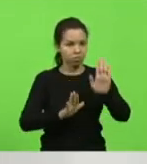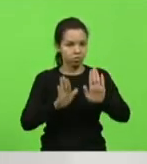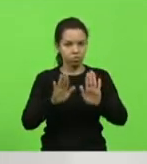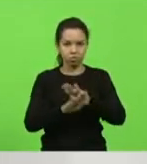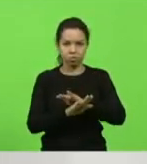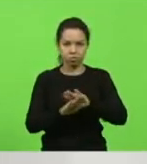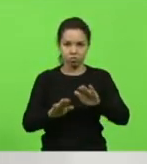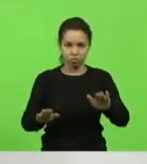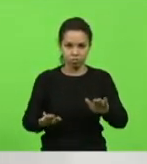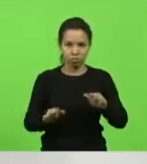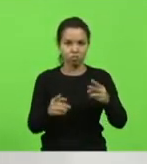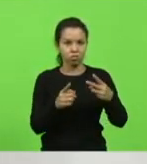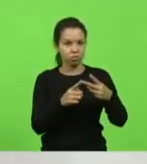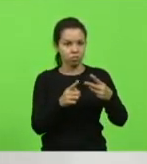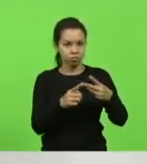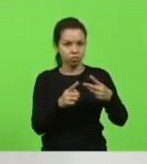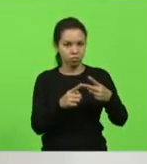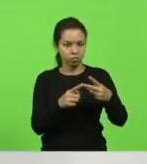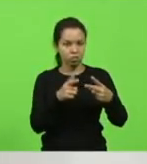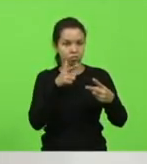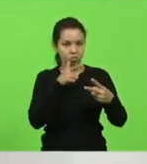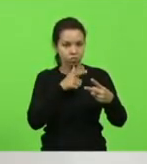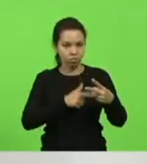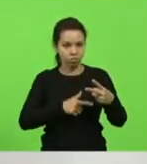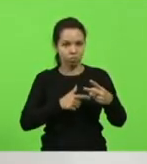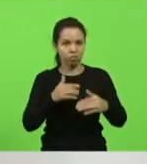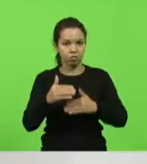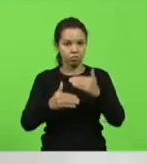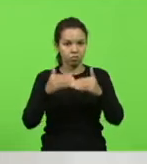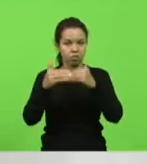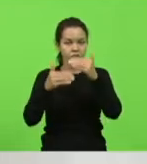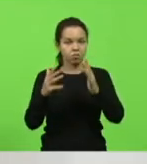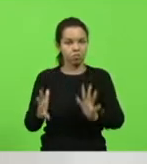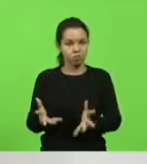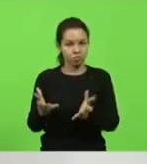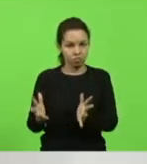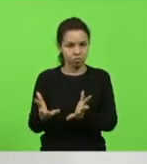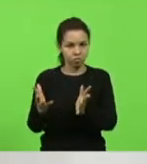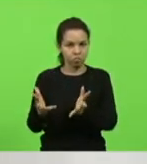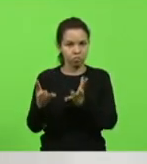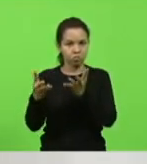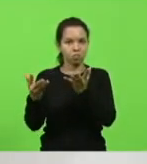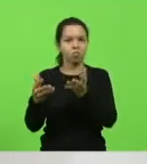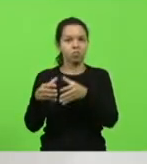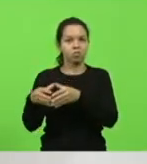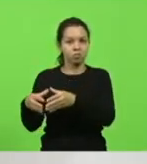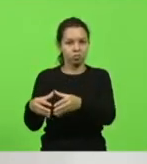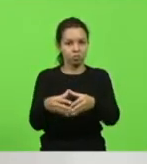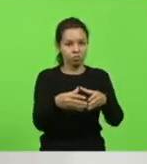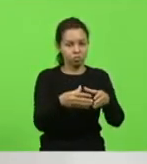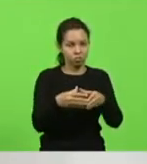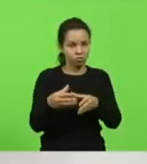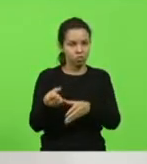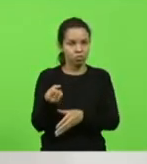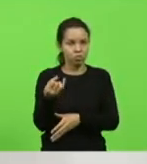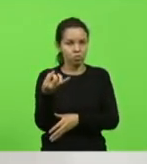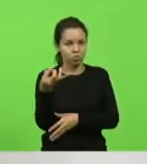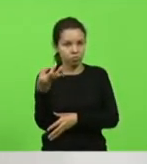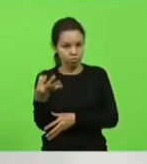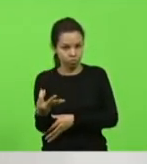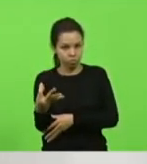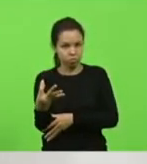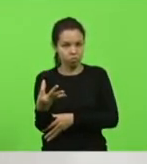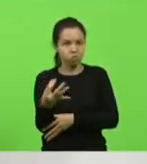o ganho em escala promovido pela agregação dos quantitativos demandadas pelos órgãos permitindo a